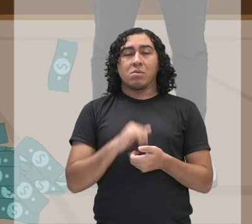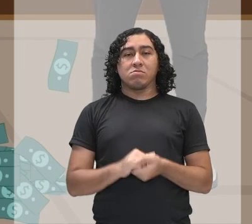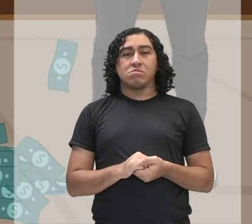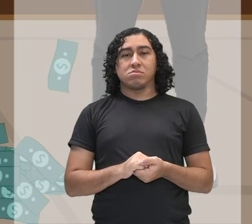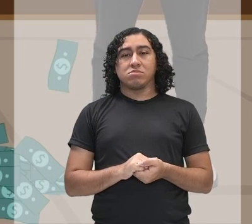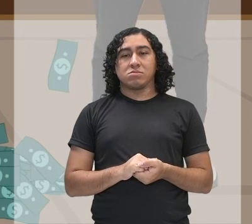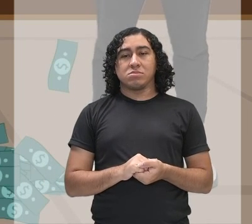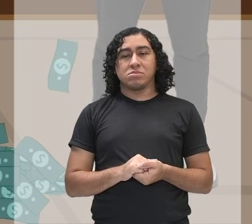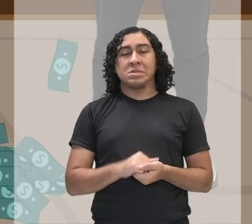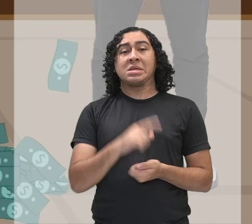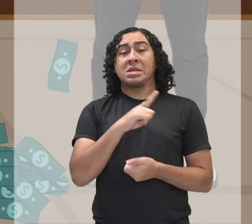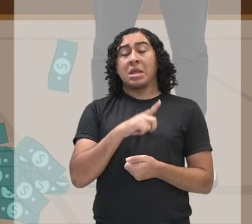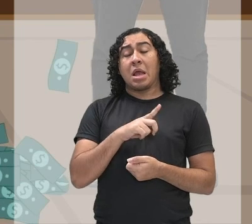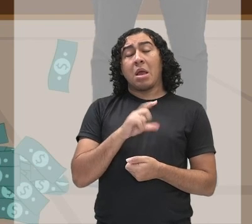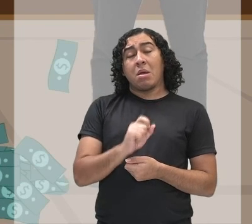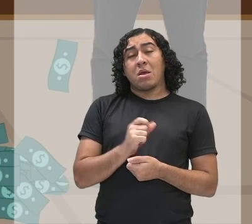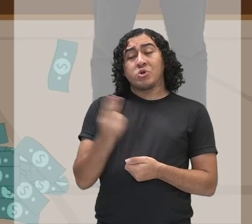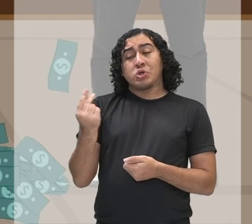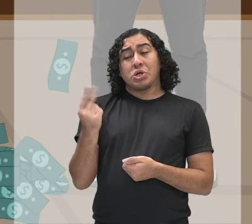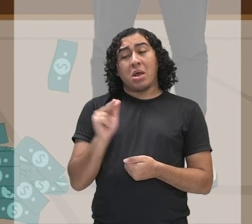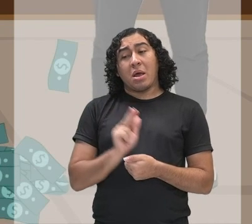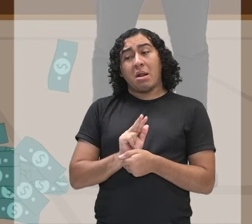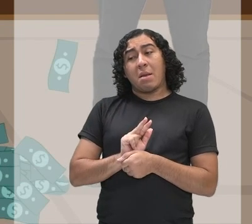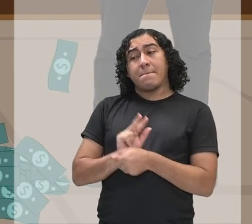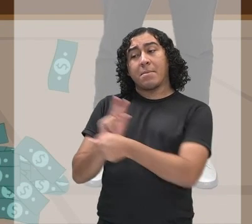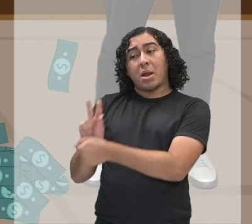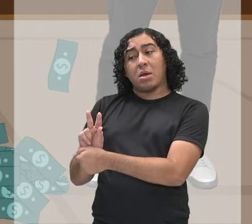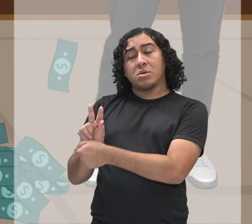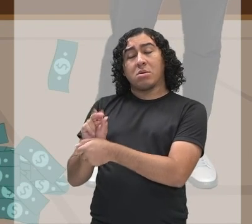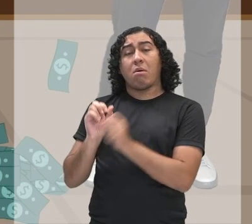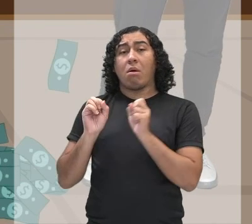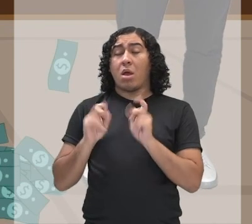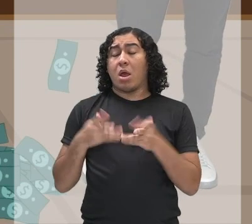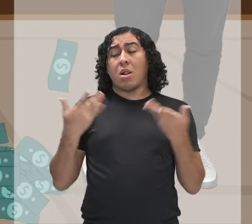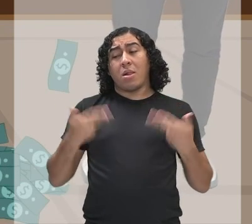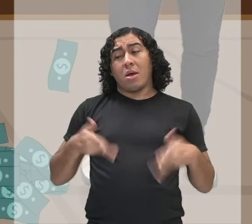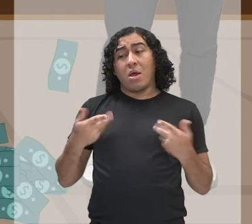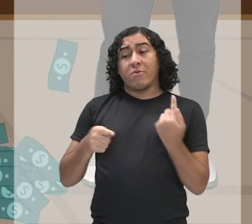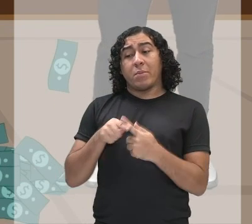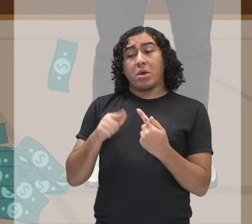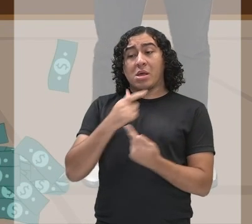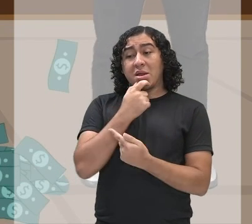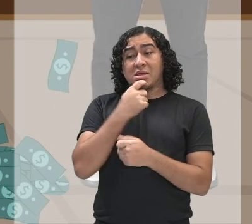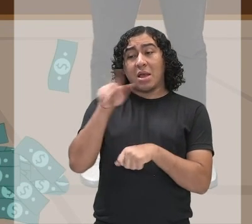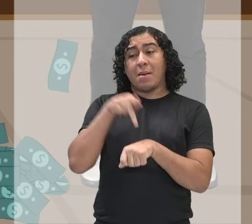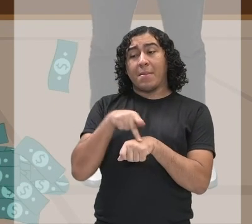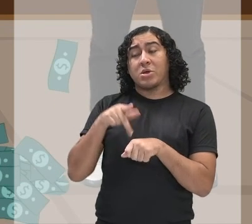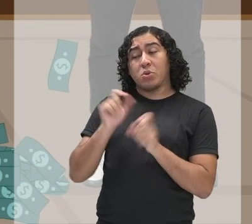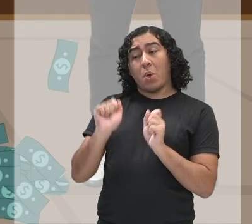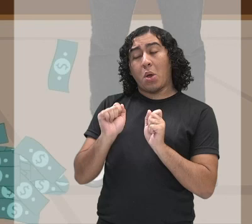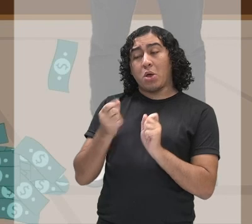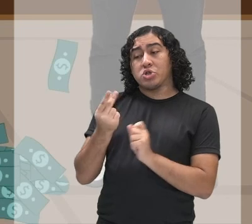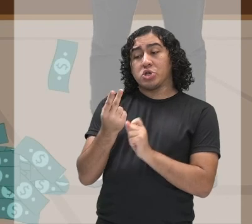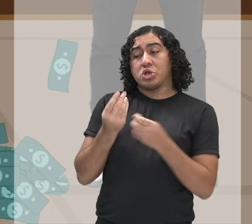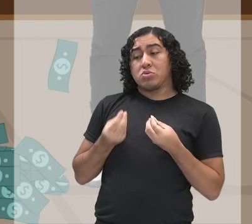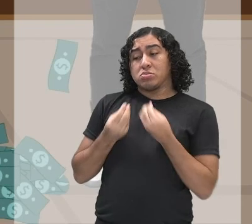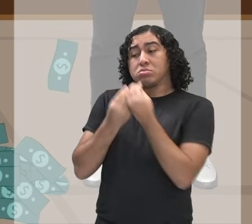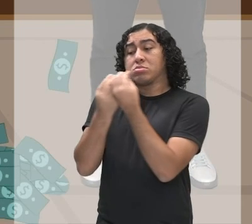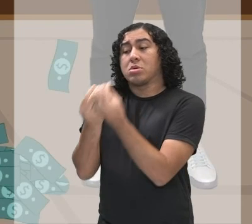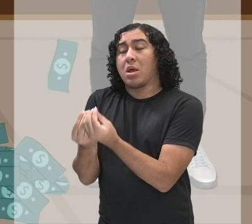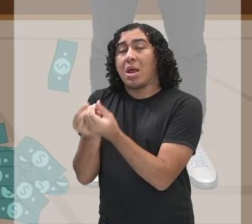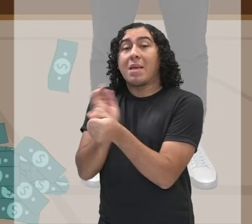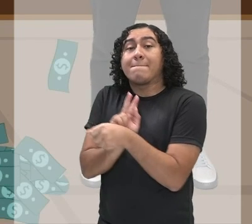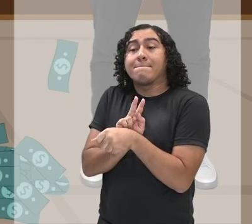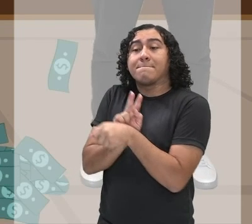de emprestar o dinheiro ao Brasil. Então a Inglaterra disse, fica tranquilo que eu empresto, né? Então é como se o Brasil